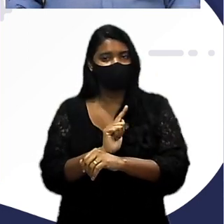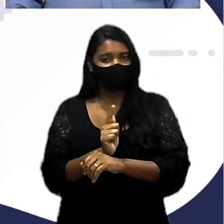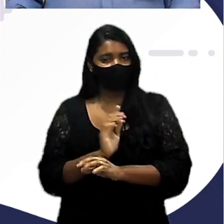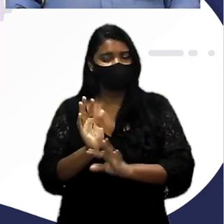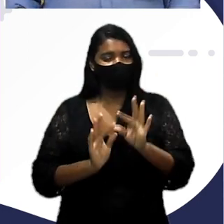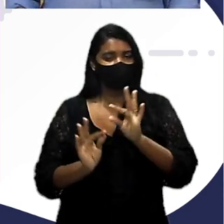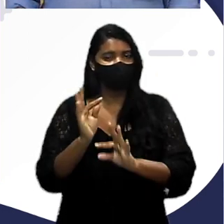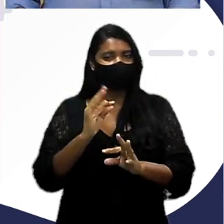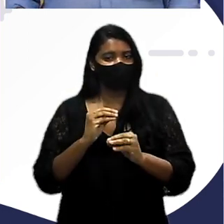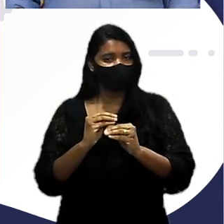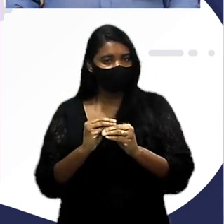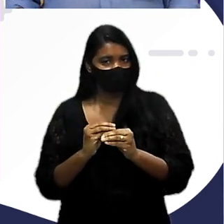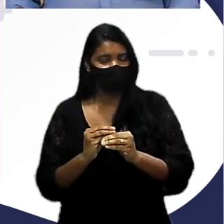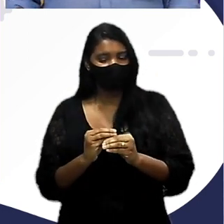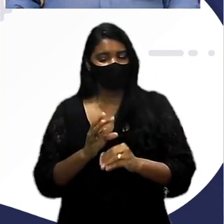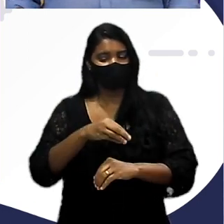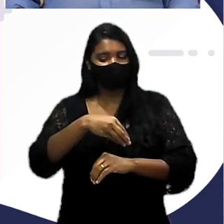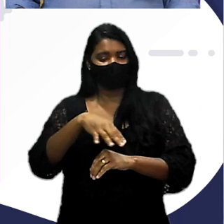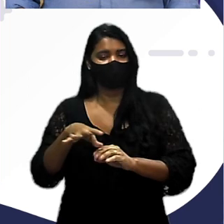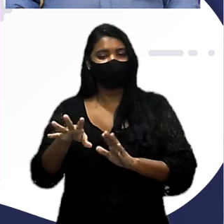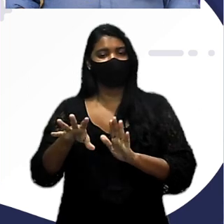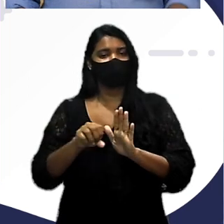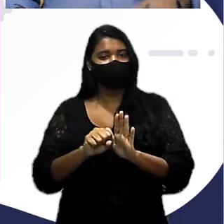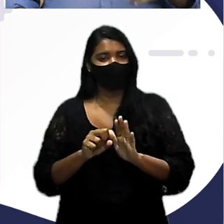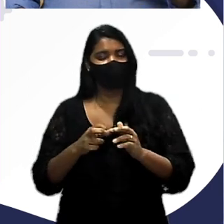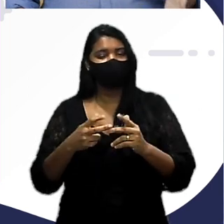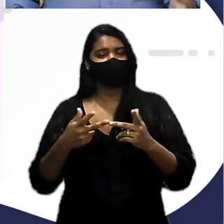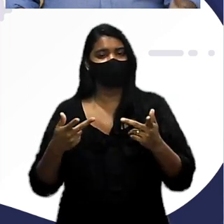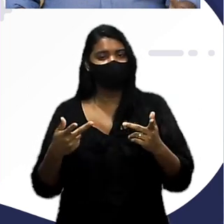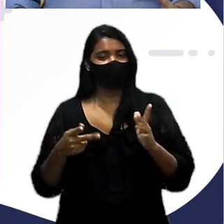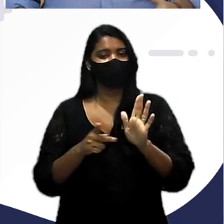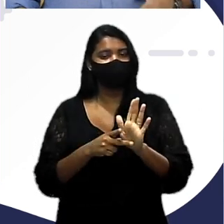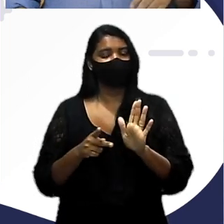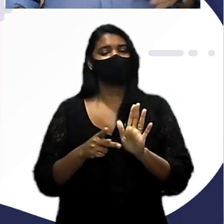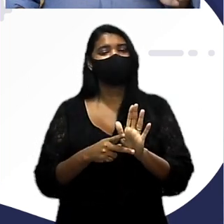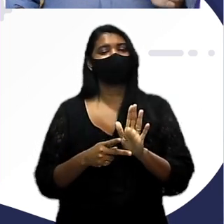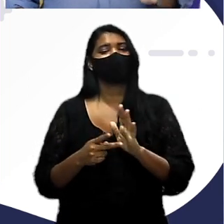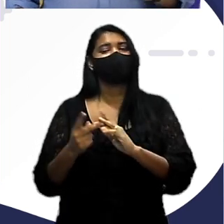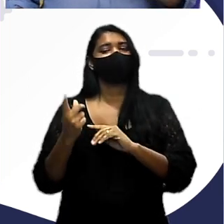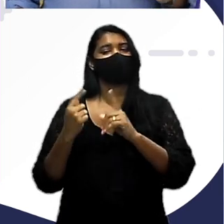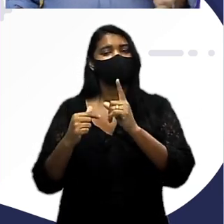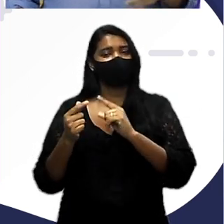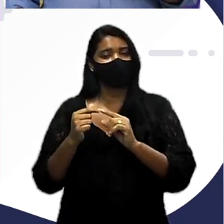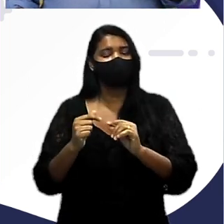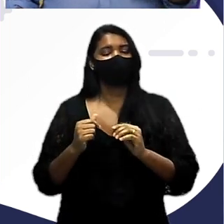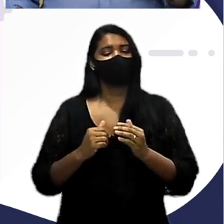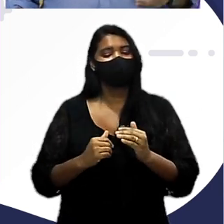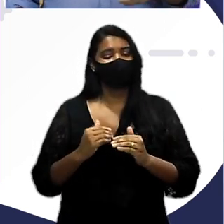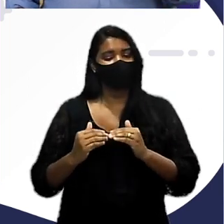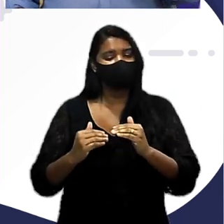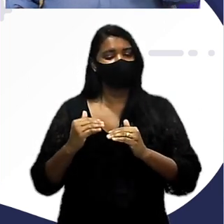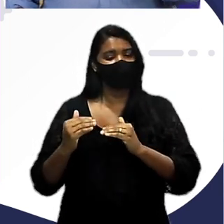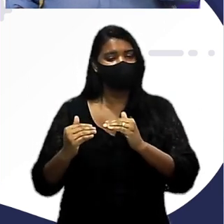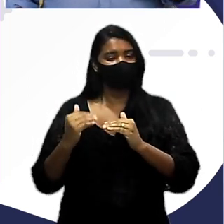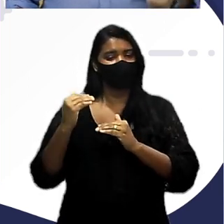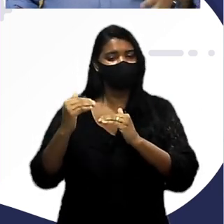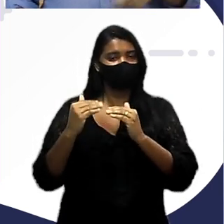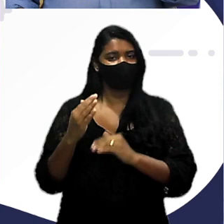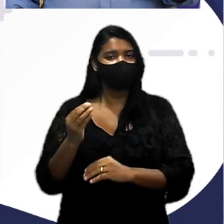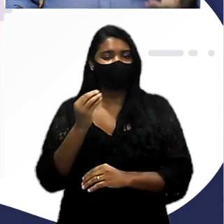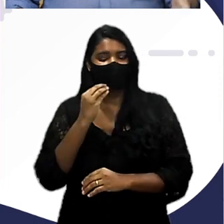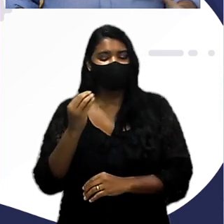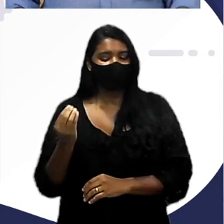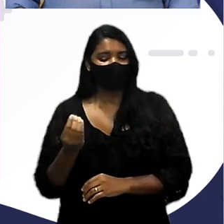regras no que diz respeito a consumo, né, a própria economia, e aí começando então a inovar